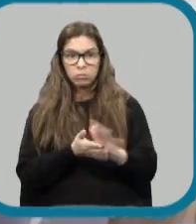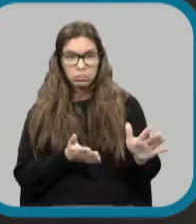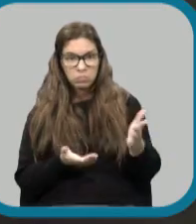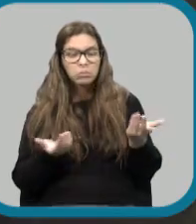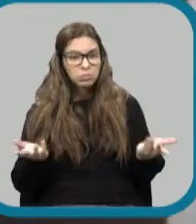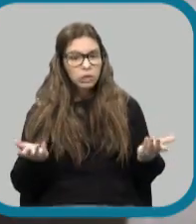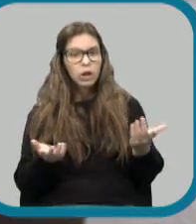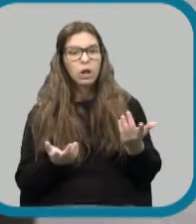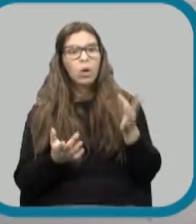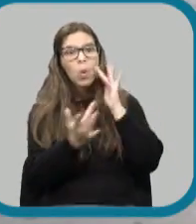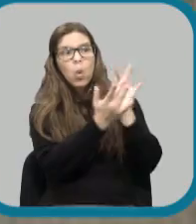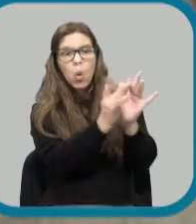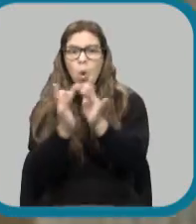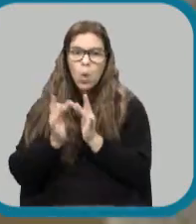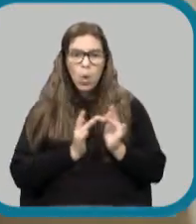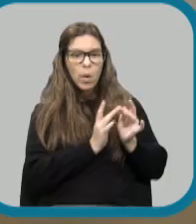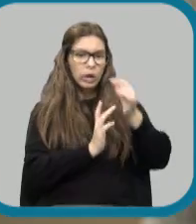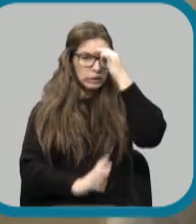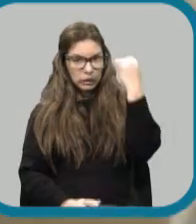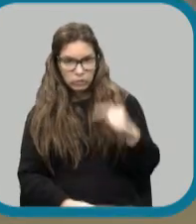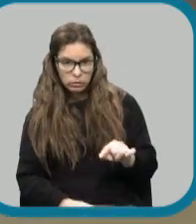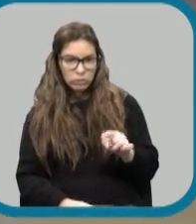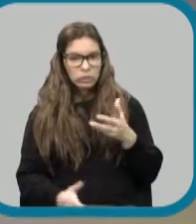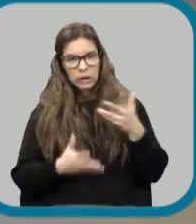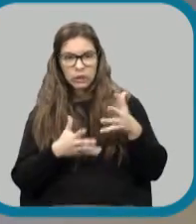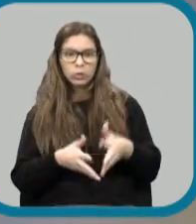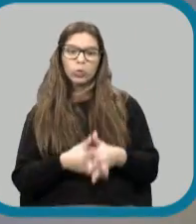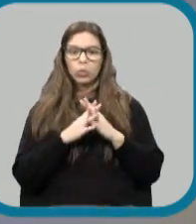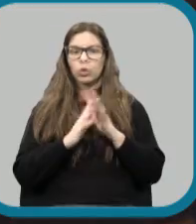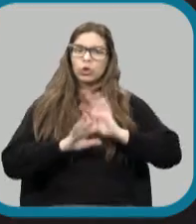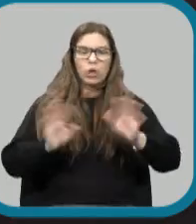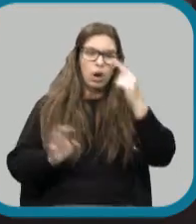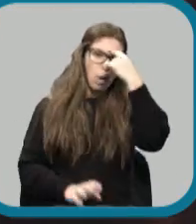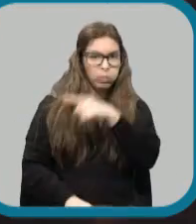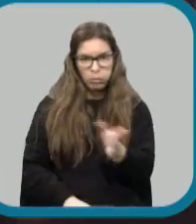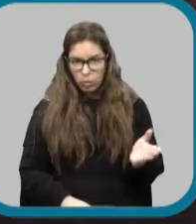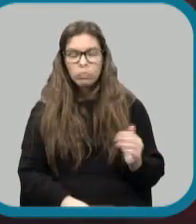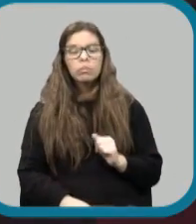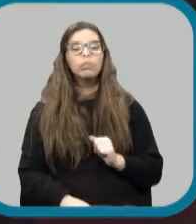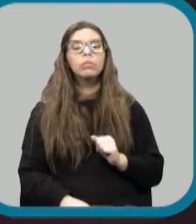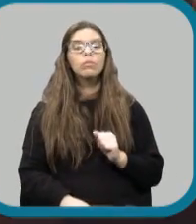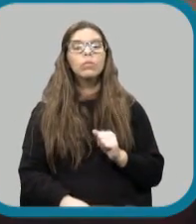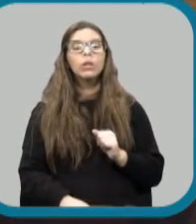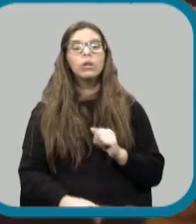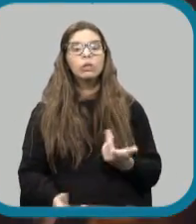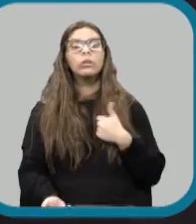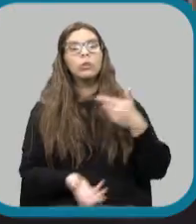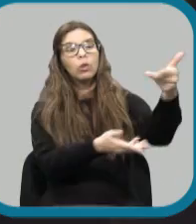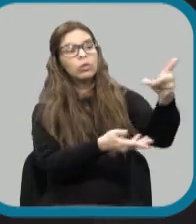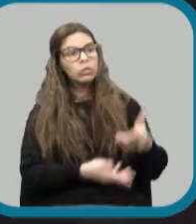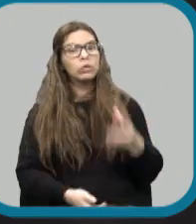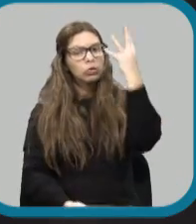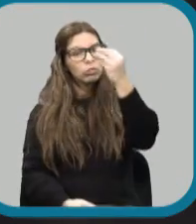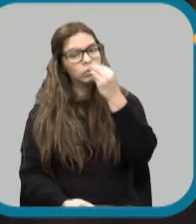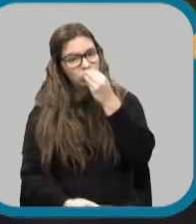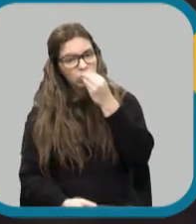é difícil tu fazeres contactos e, enfim, as estruturas já estão montadas, tu deves saber, não é? É complicado. E eu convidei a